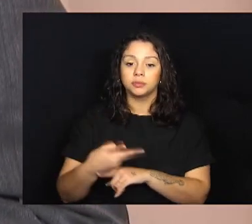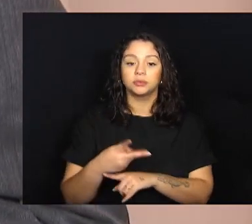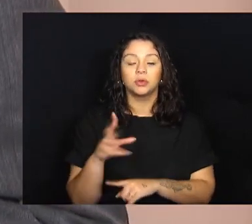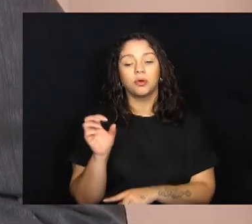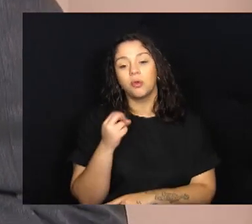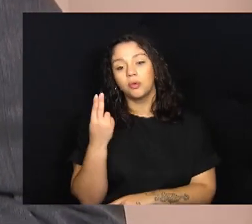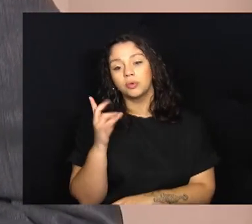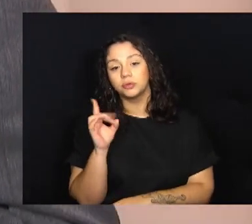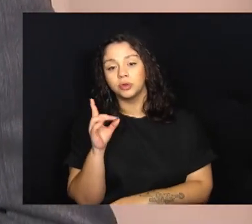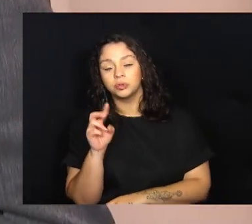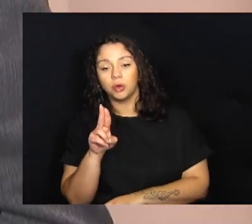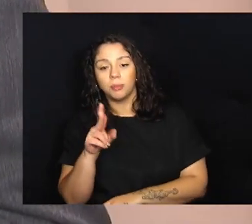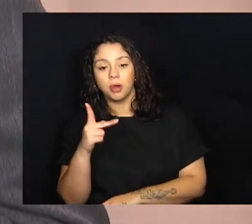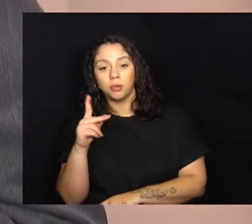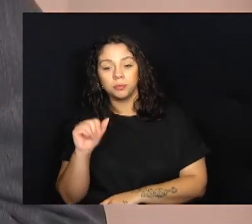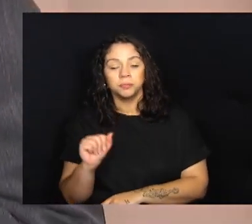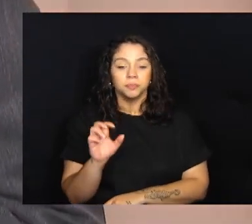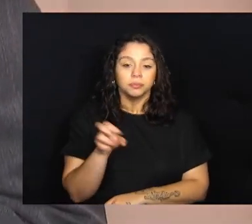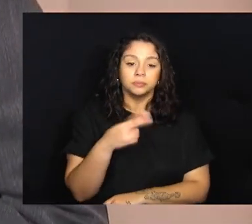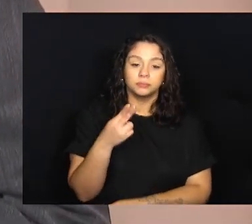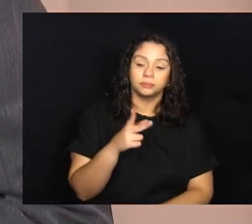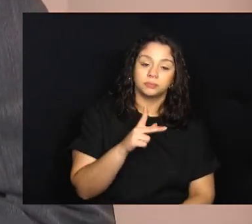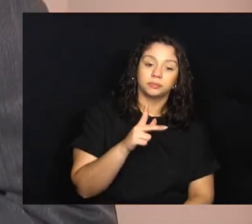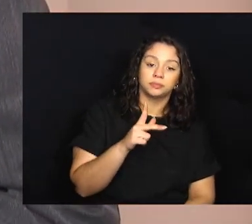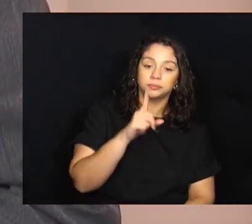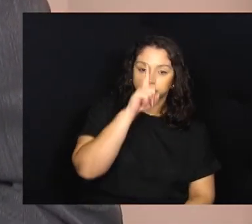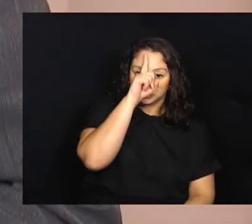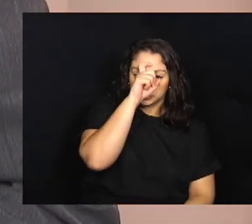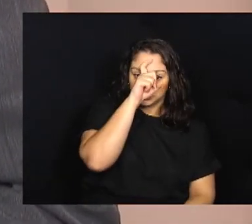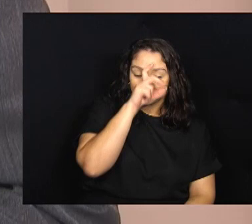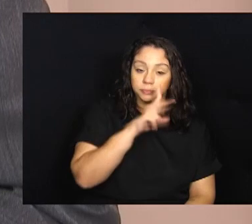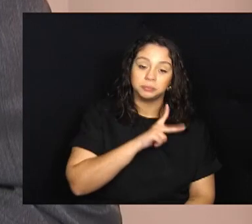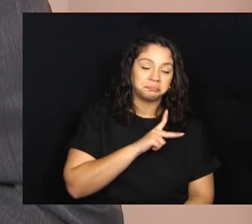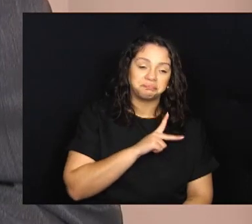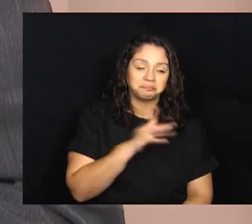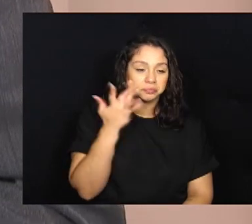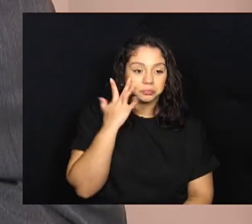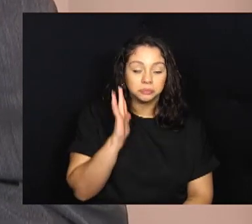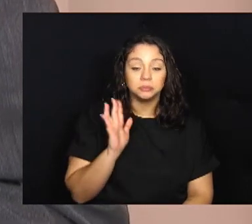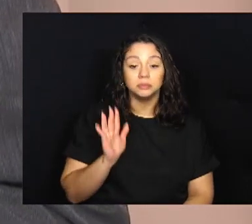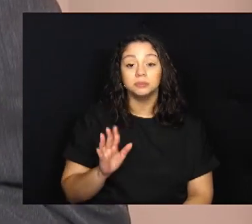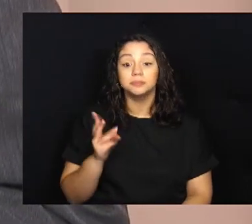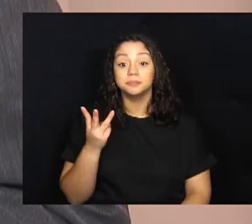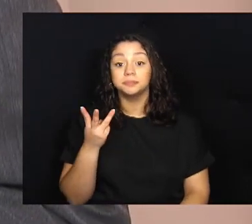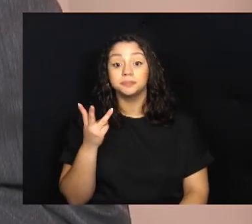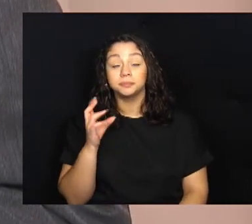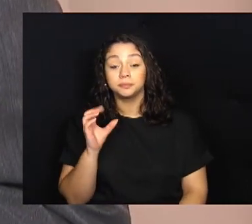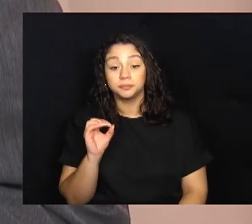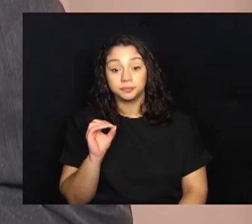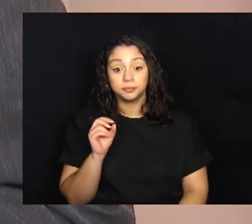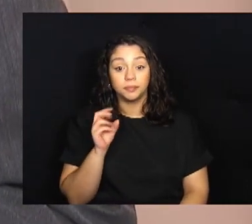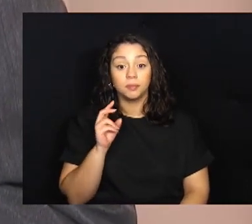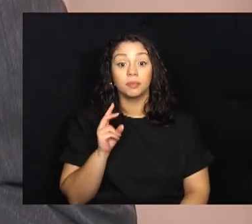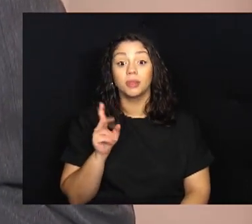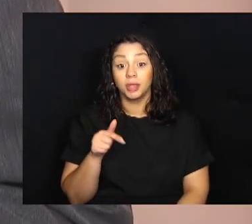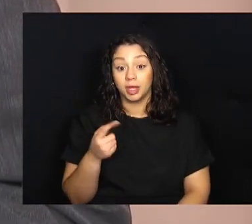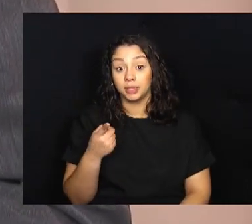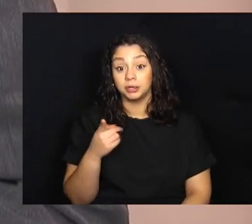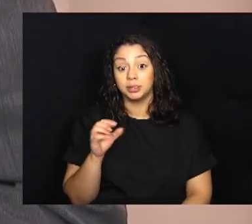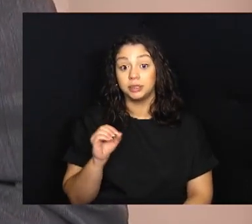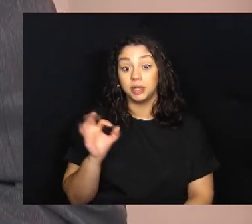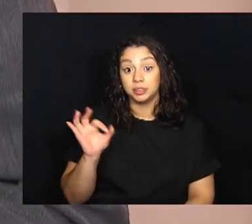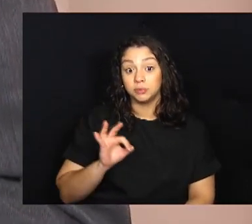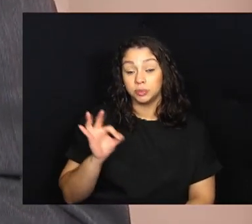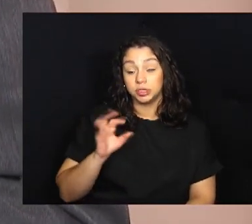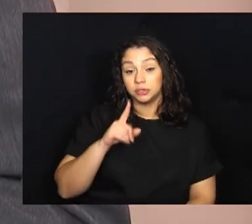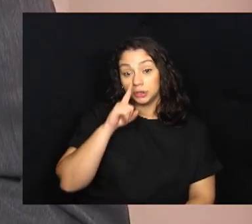até uma UPA, ou foi até um hospital privado, então é subnotificado. E desses, nós dá 10% o risco de você